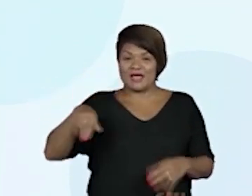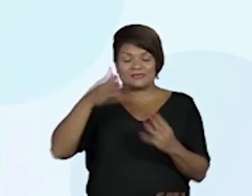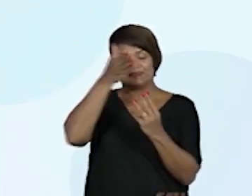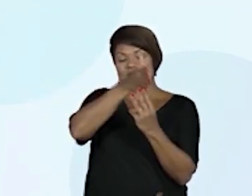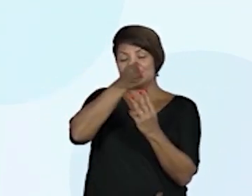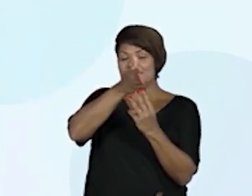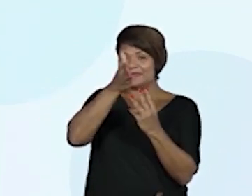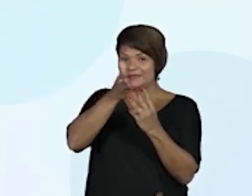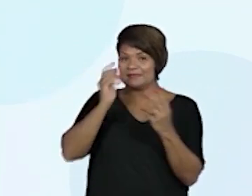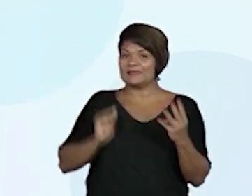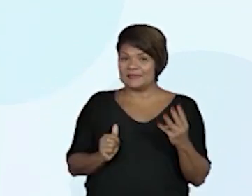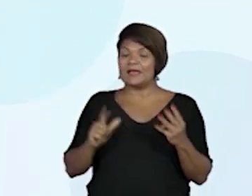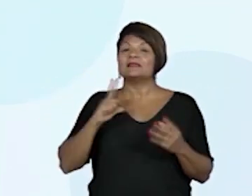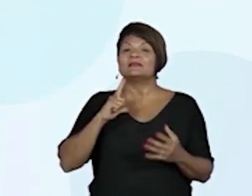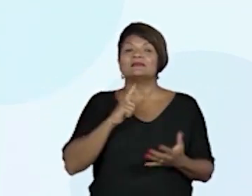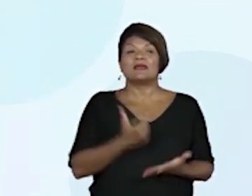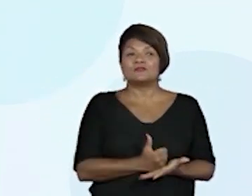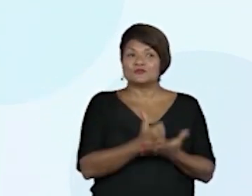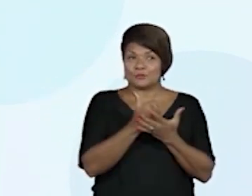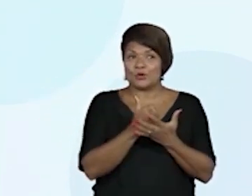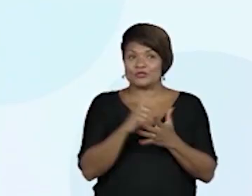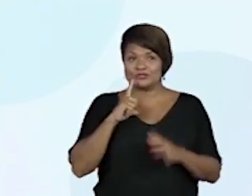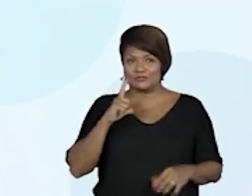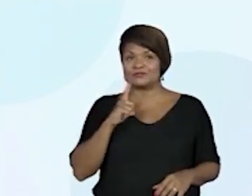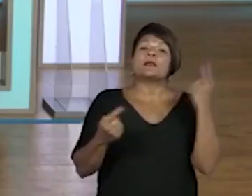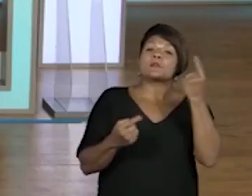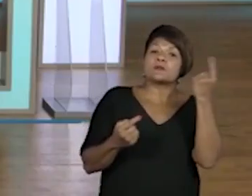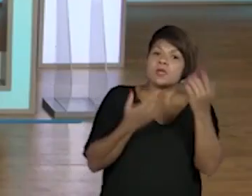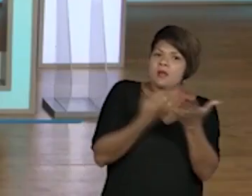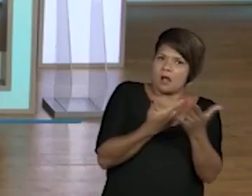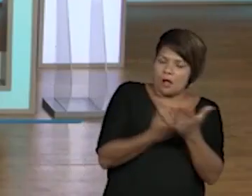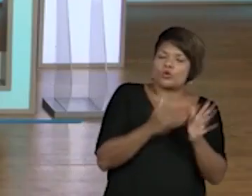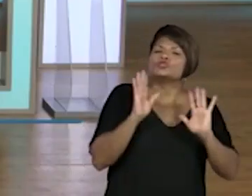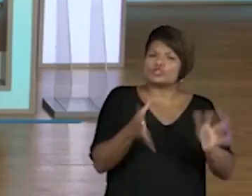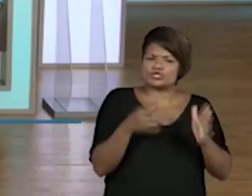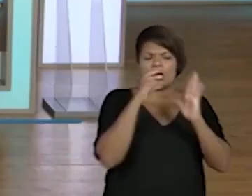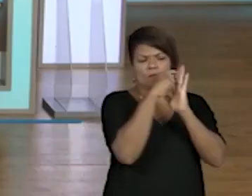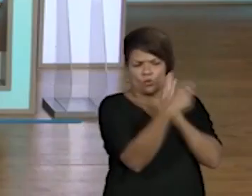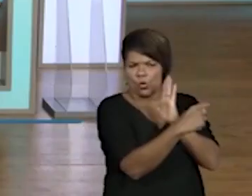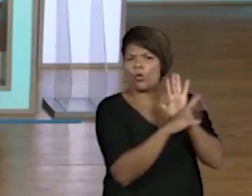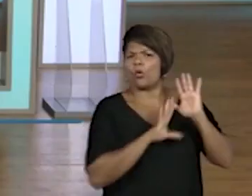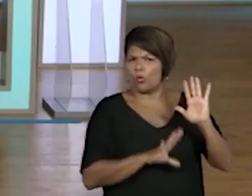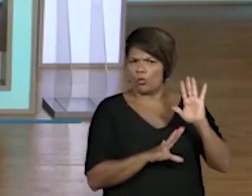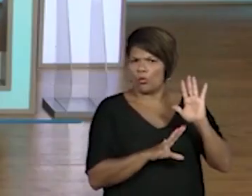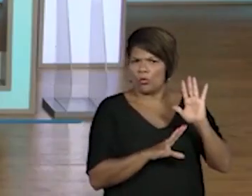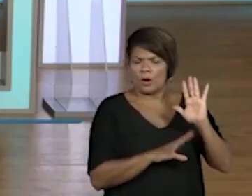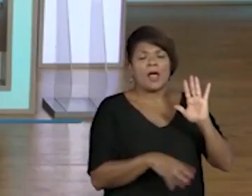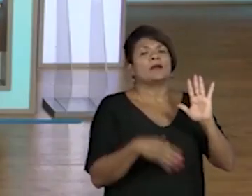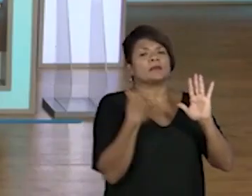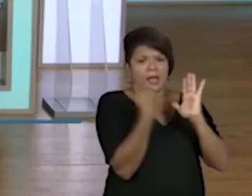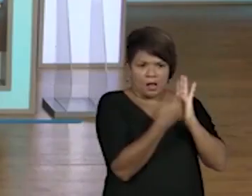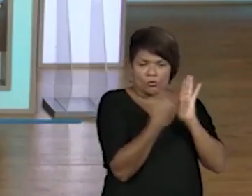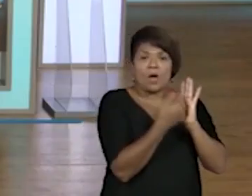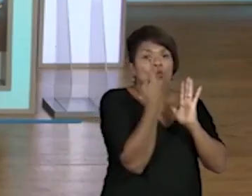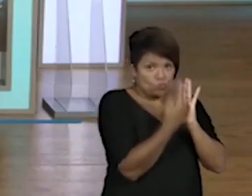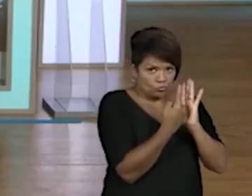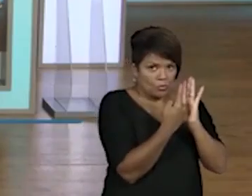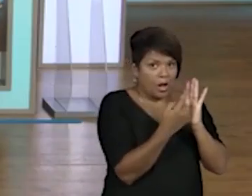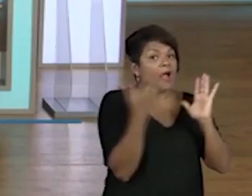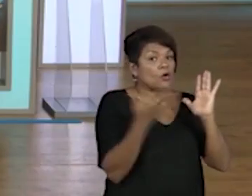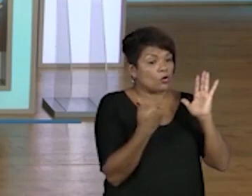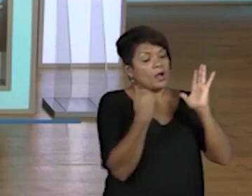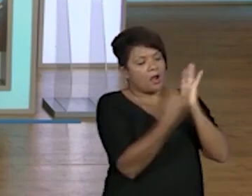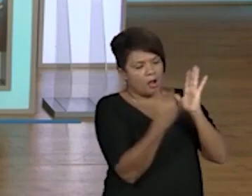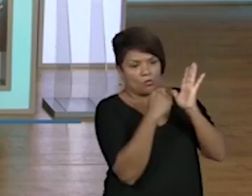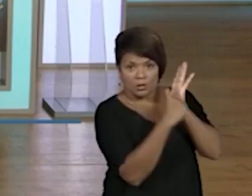manipulável por meio de diferentes adições. E agora a gente vai pular um pouquinho. Nós